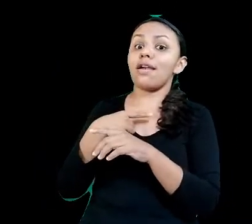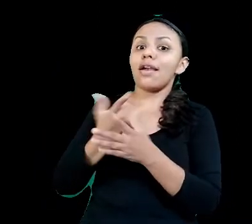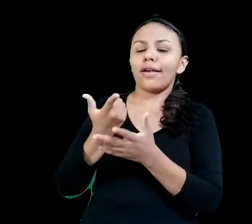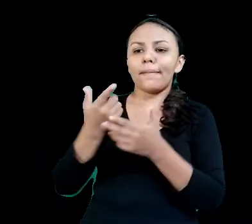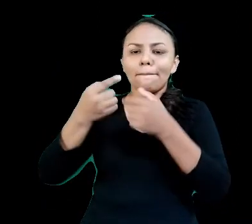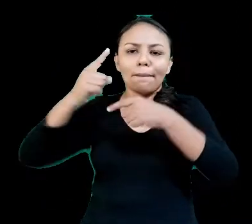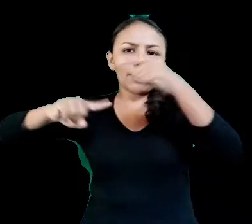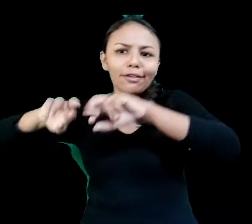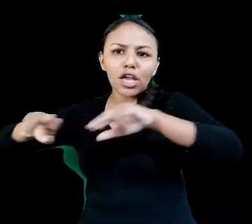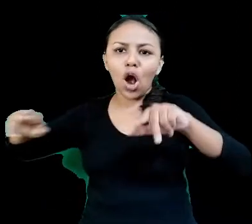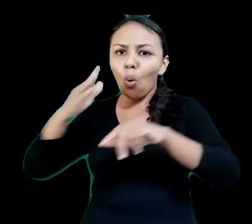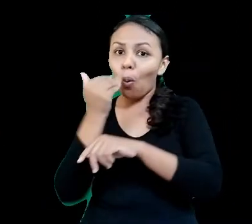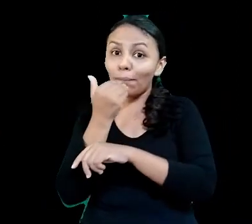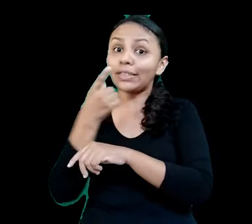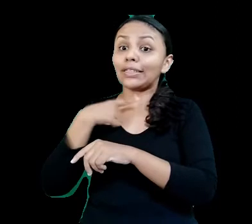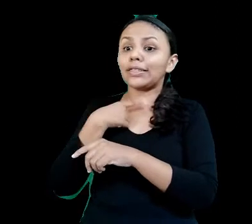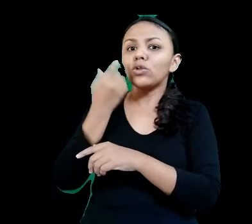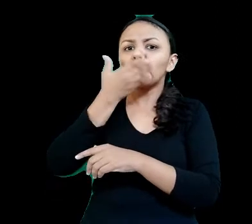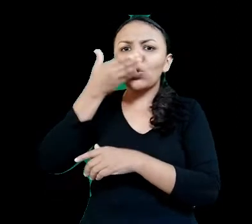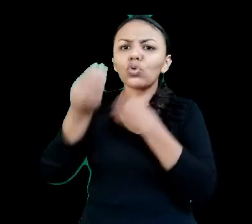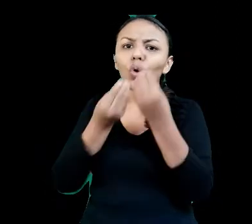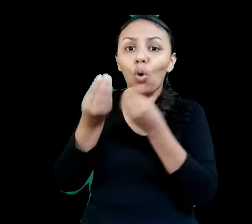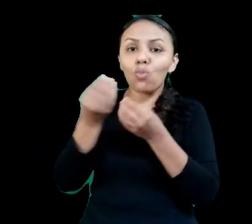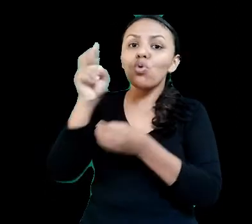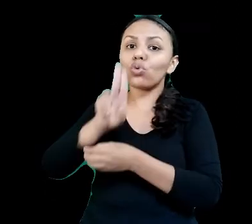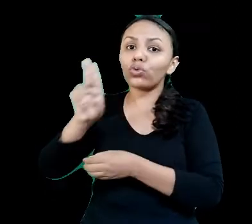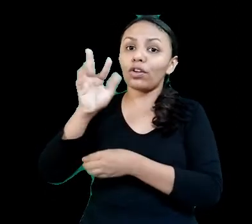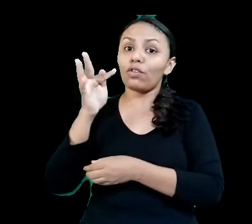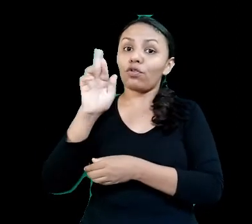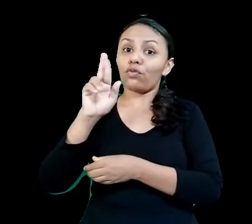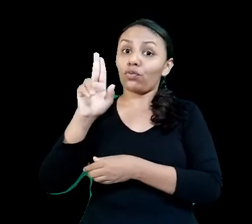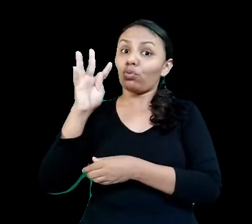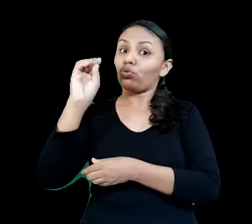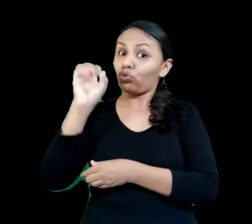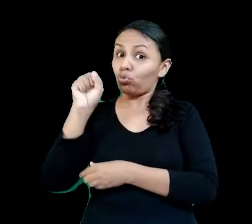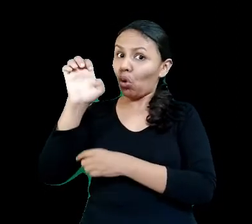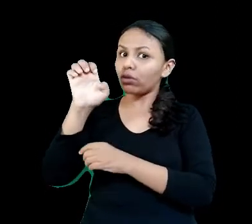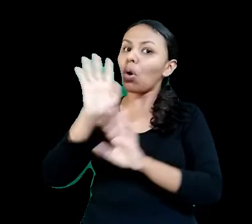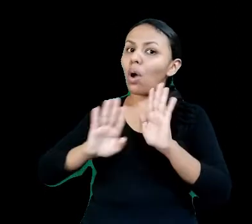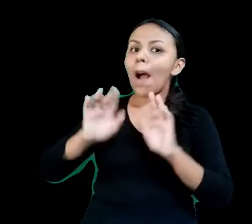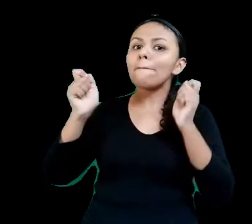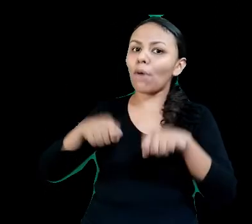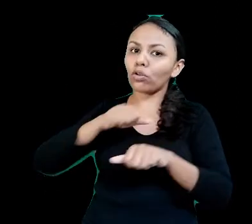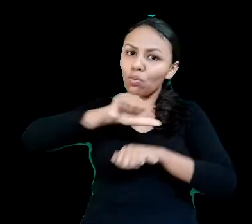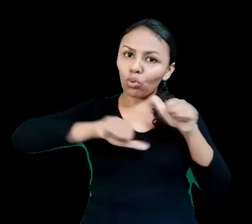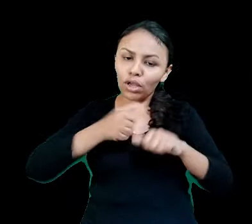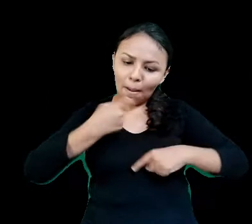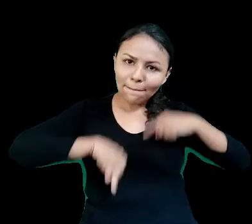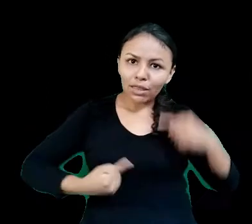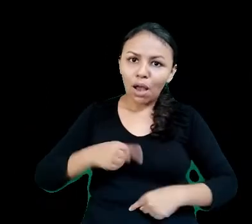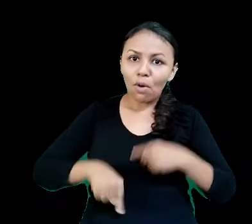frutose, porque a frutose ela pode gerar alterações metabólicas e também fazer com